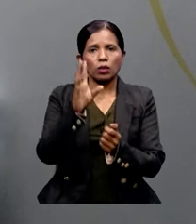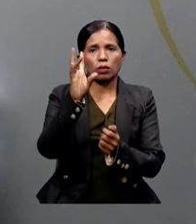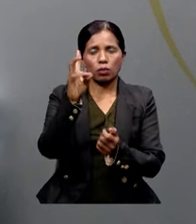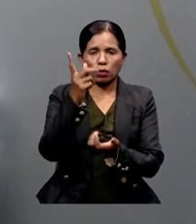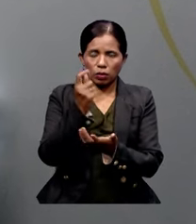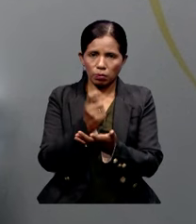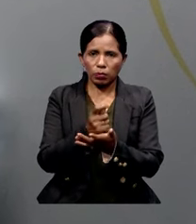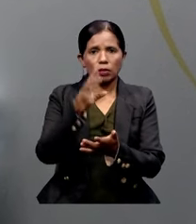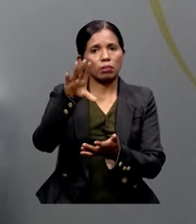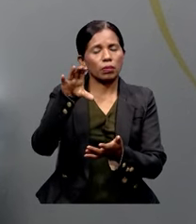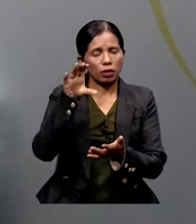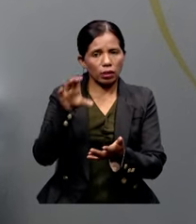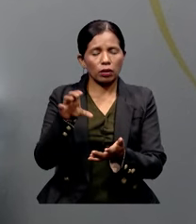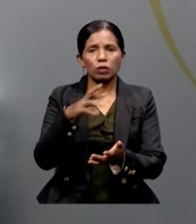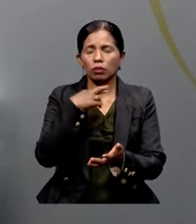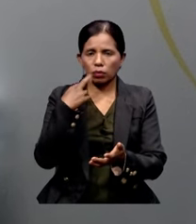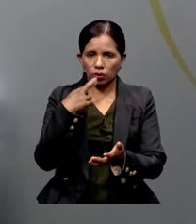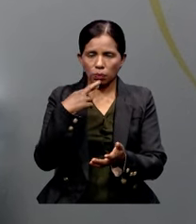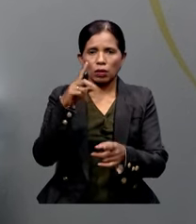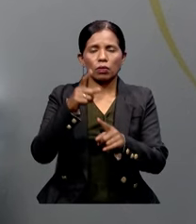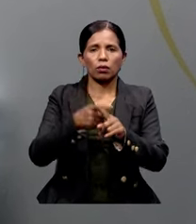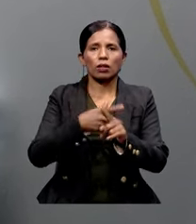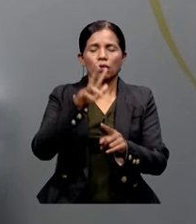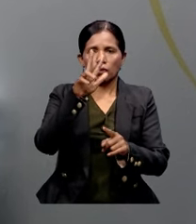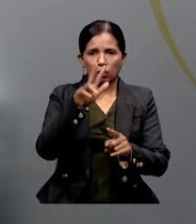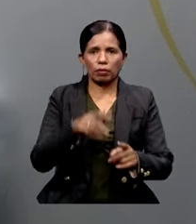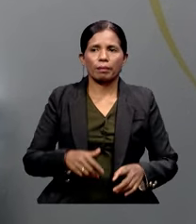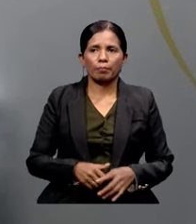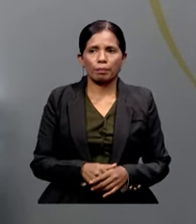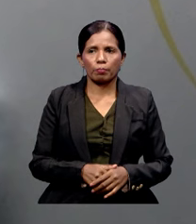a fulan tolu nian.